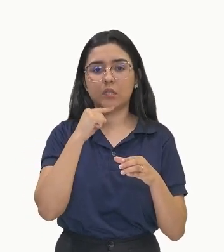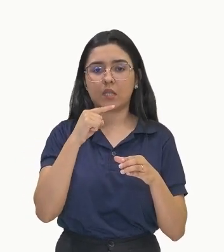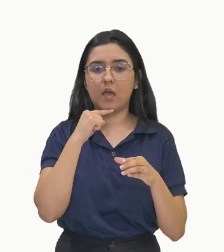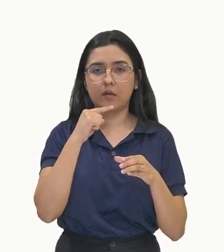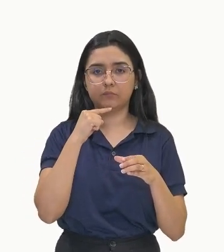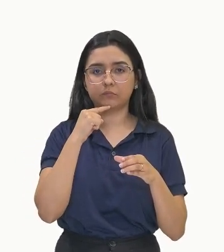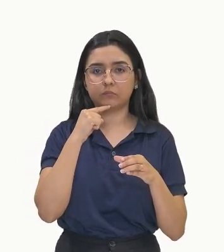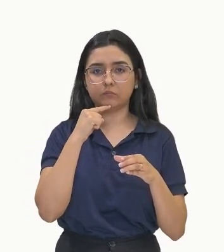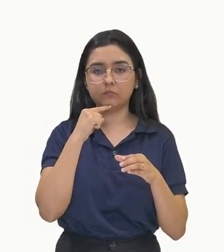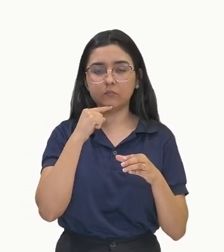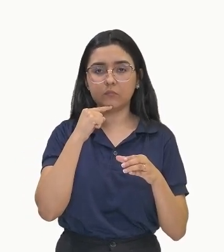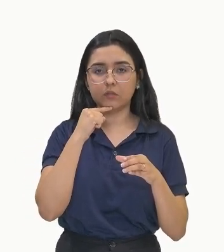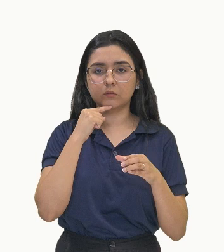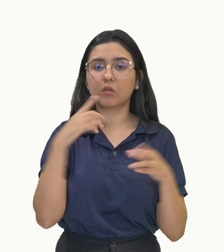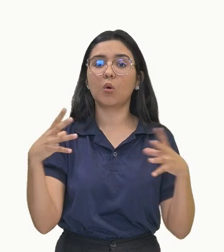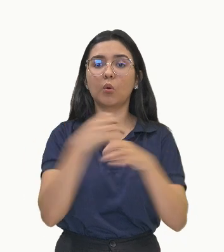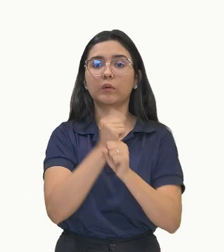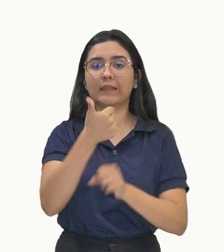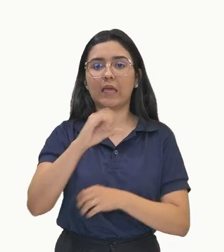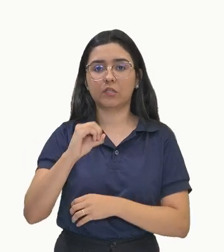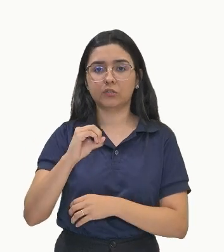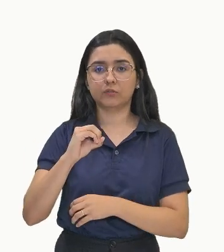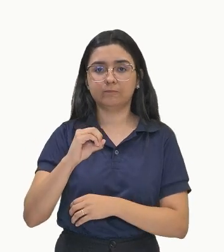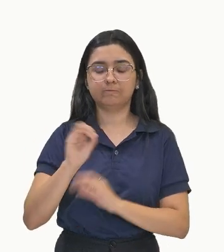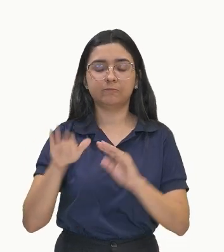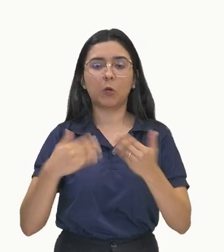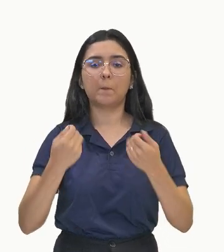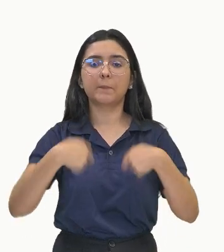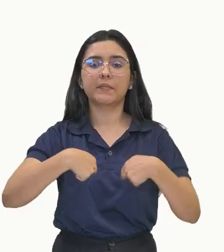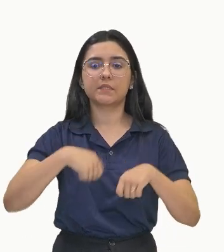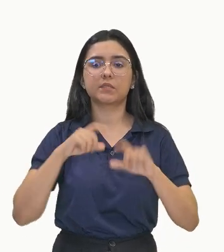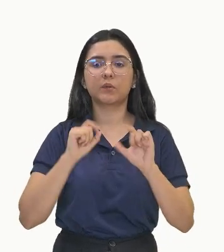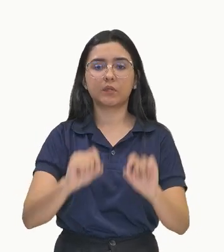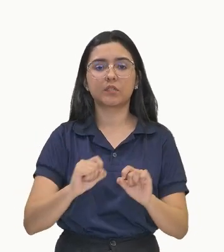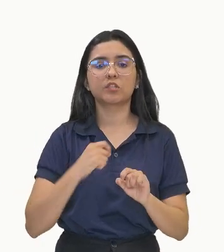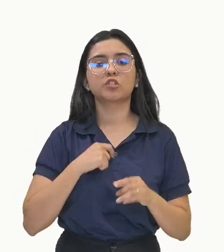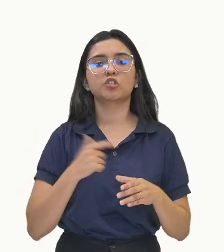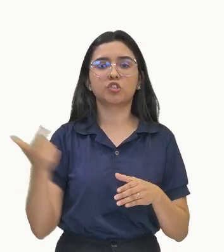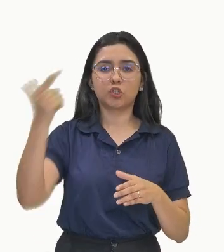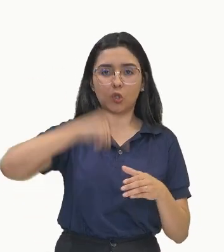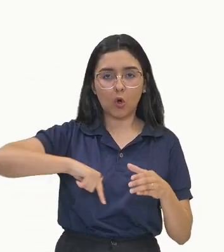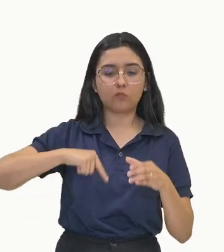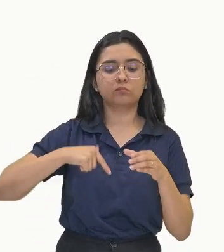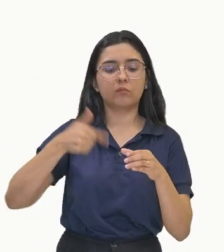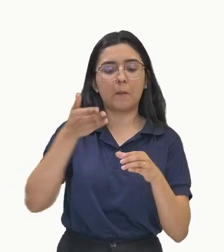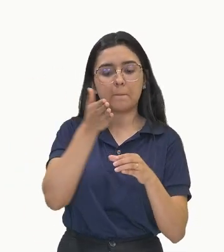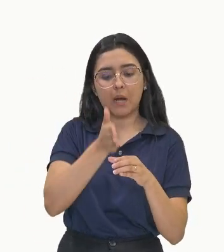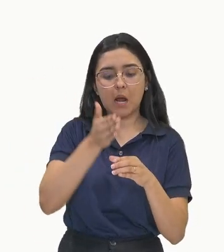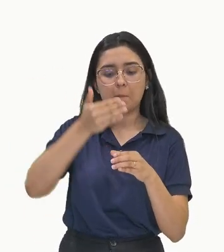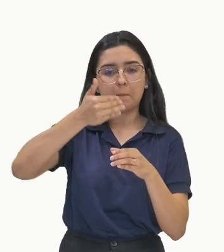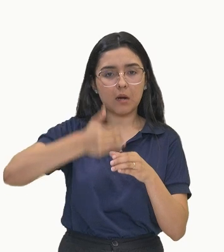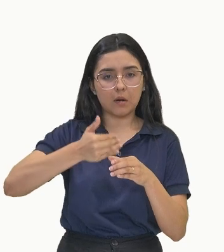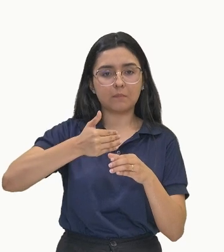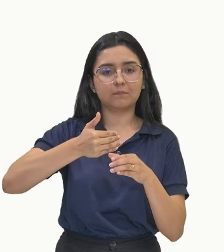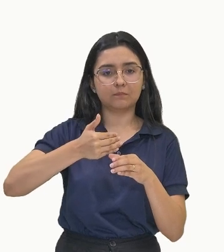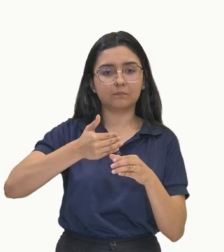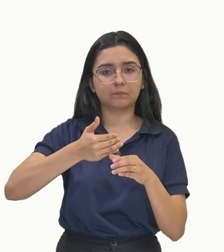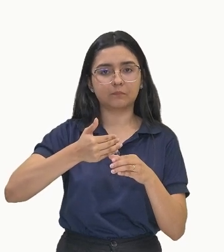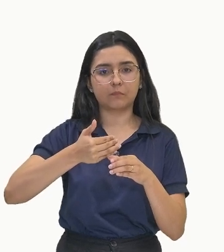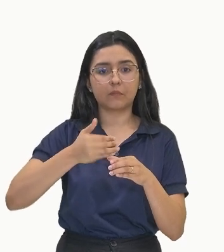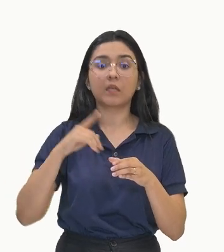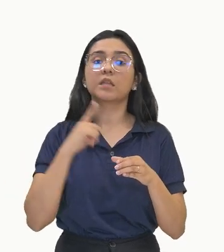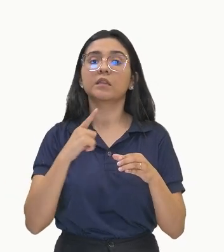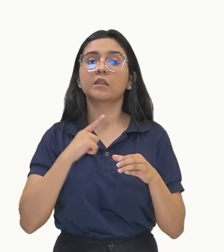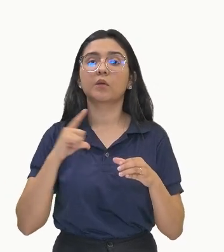ter 10. E aí eu precisaria fazer mais um corte, né? Poderia ser aqui. E aí eu